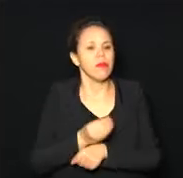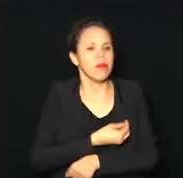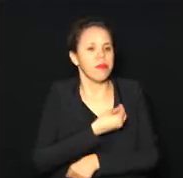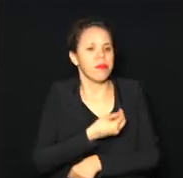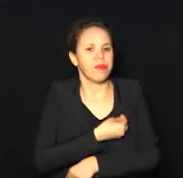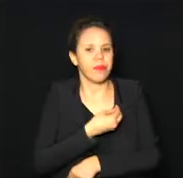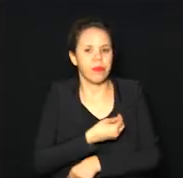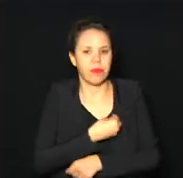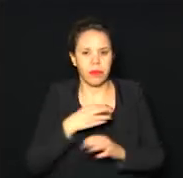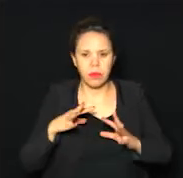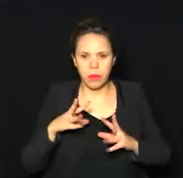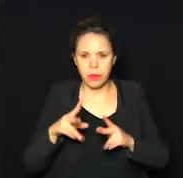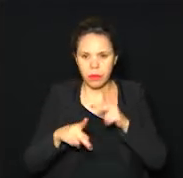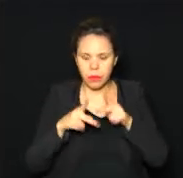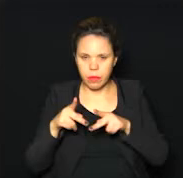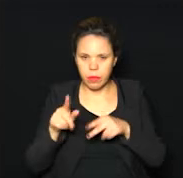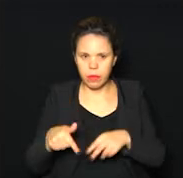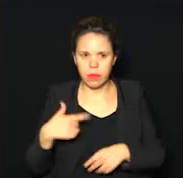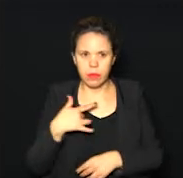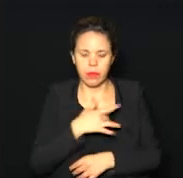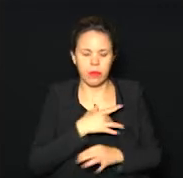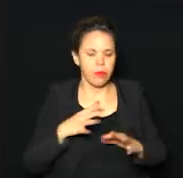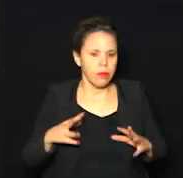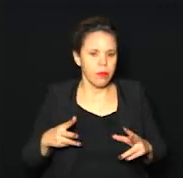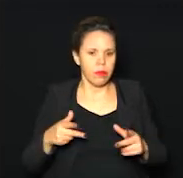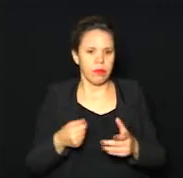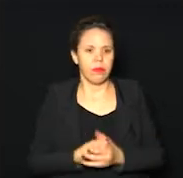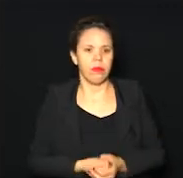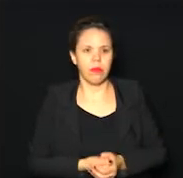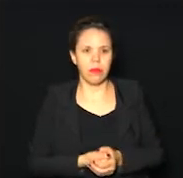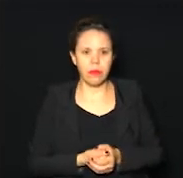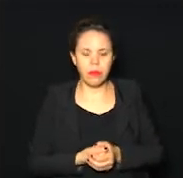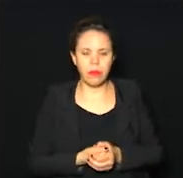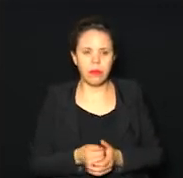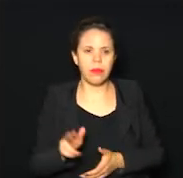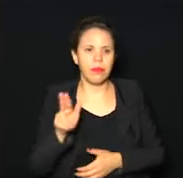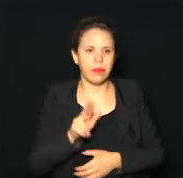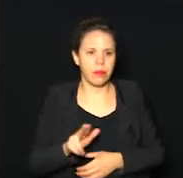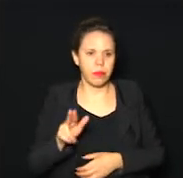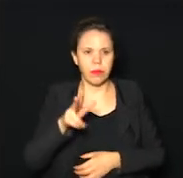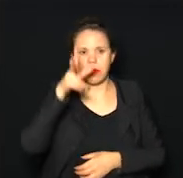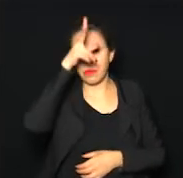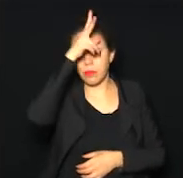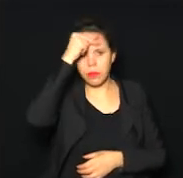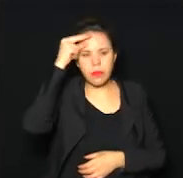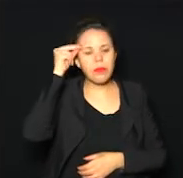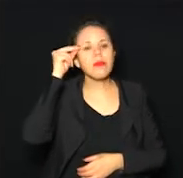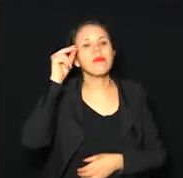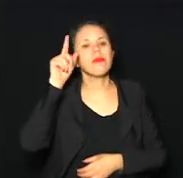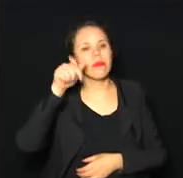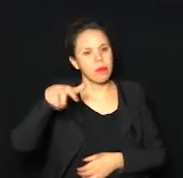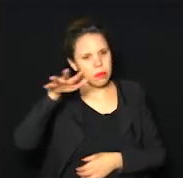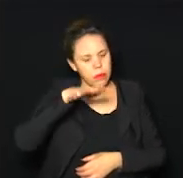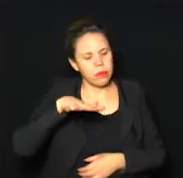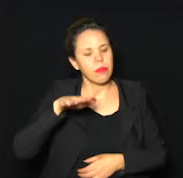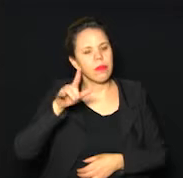vida de todos, é proteger a saúde de todos, né? A universidade pública ela tem uma